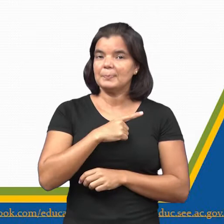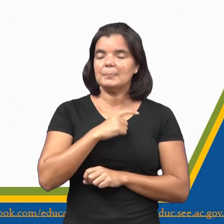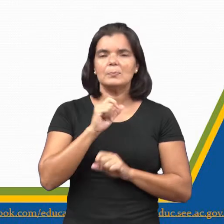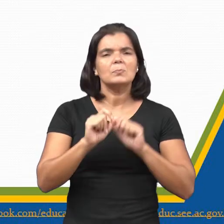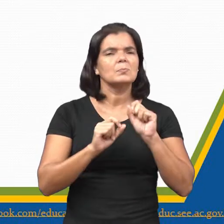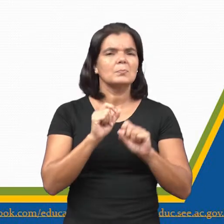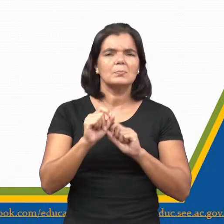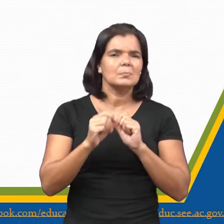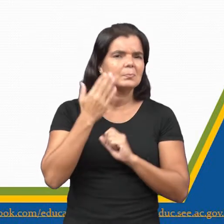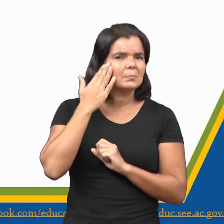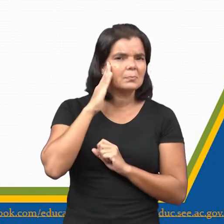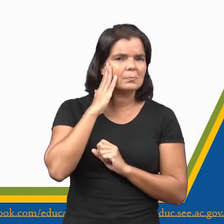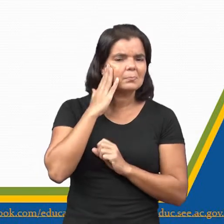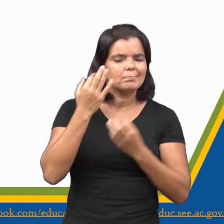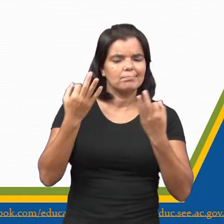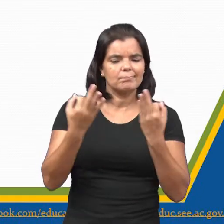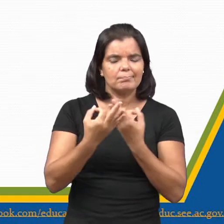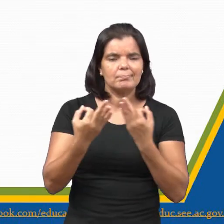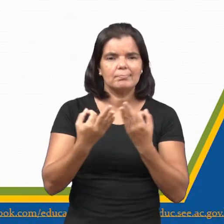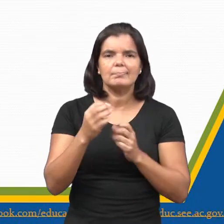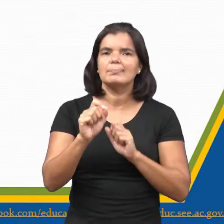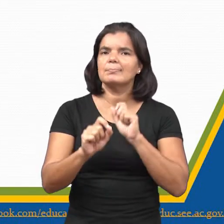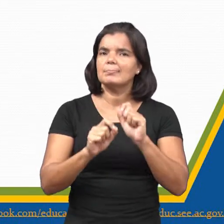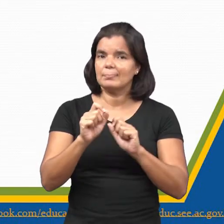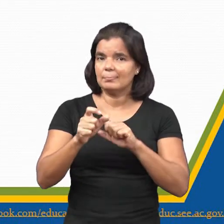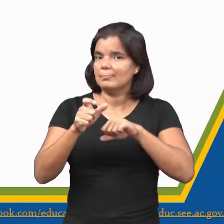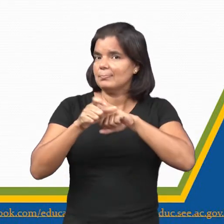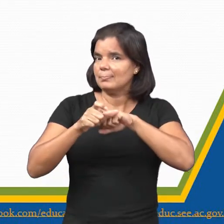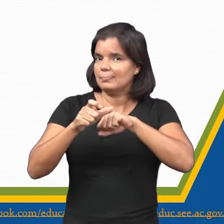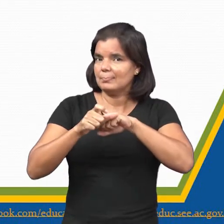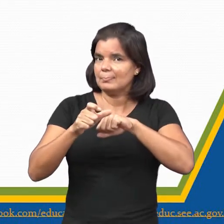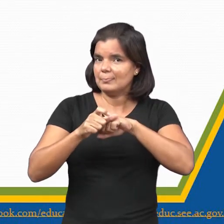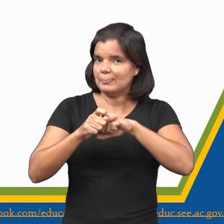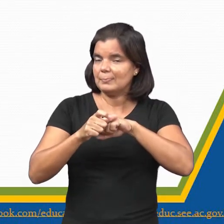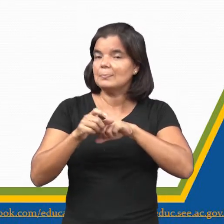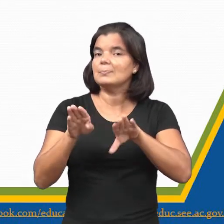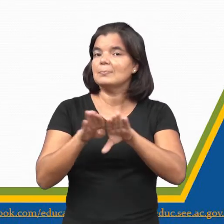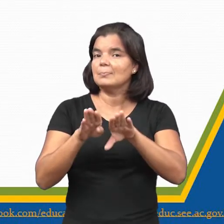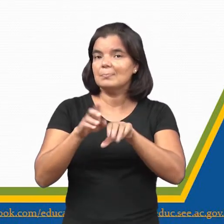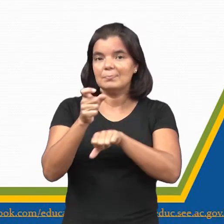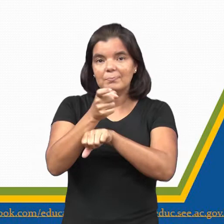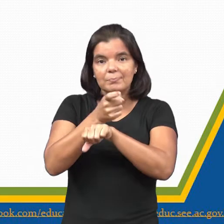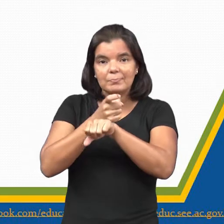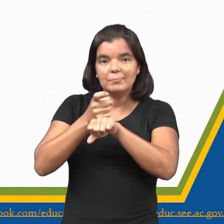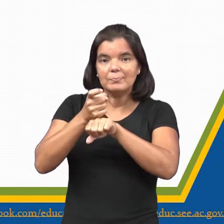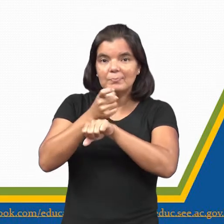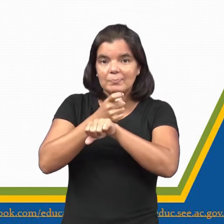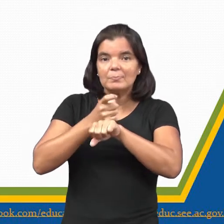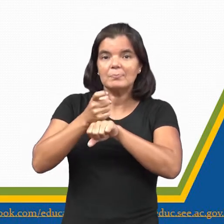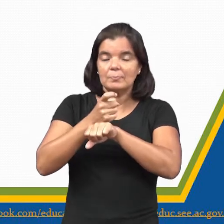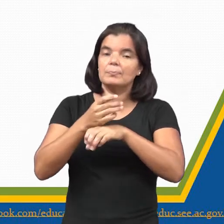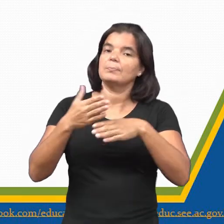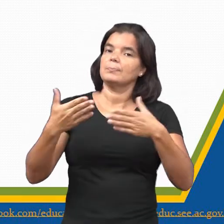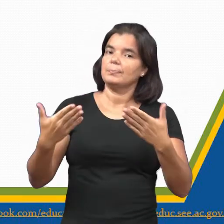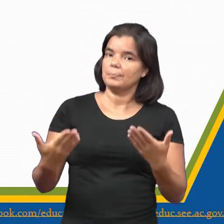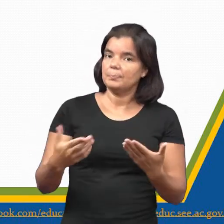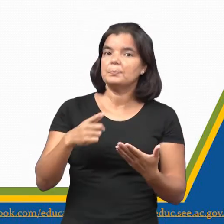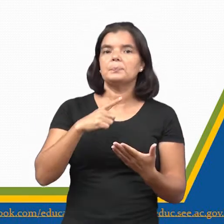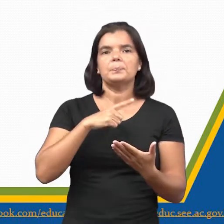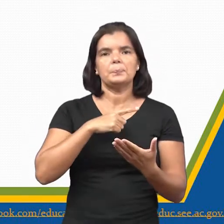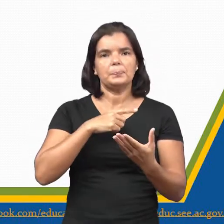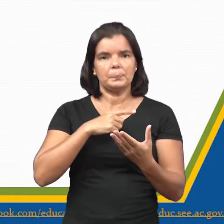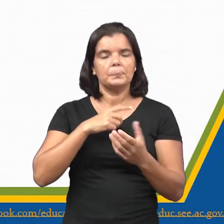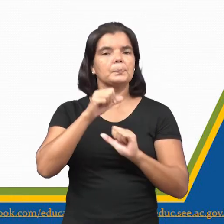que entender bem direitinho o que é o substantivo e o adjetivo. Por isso, existe